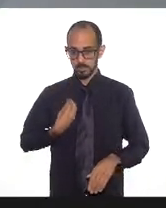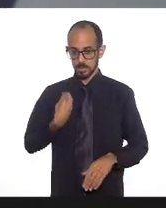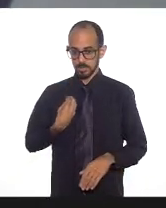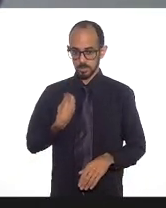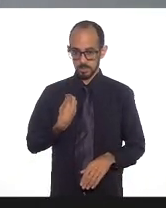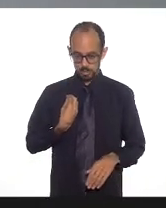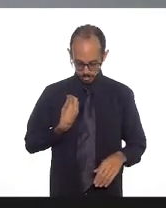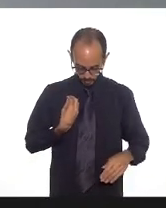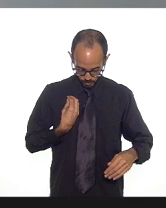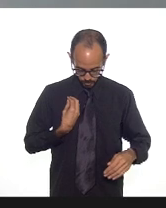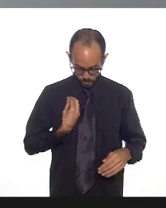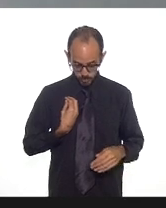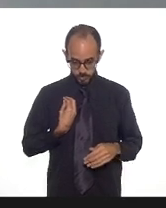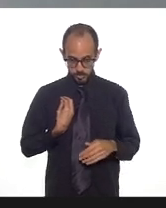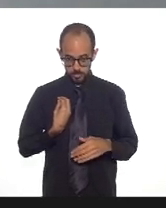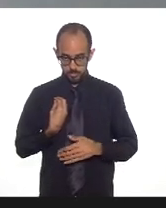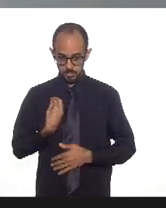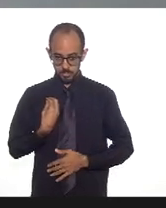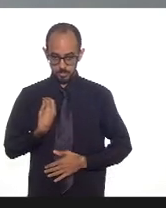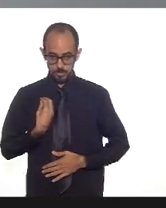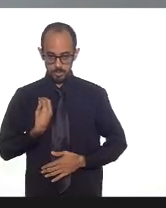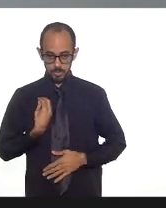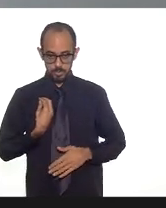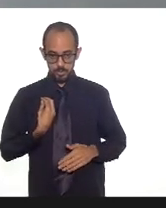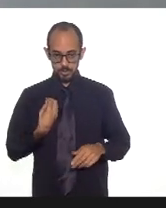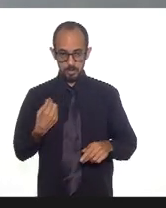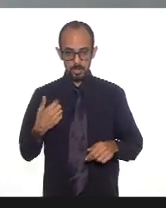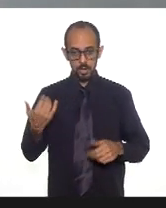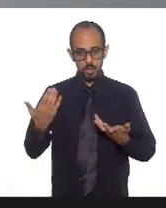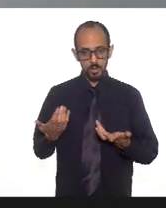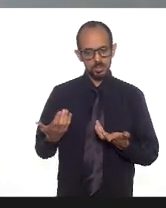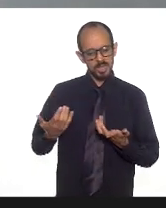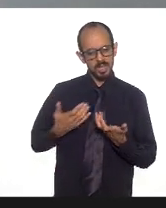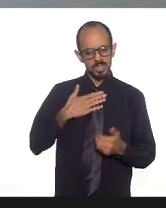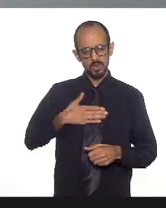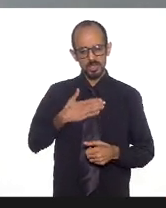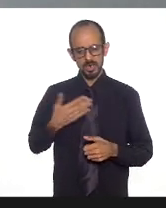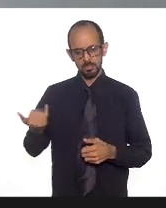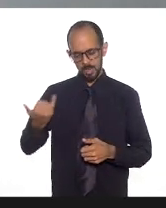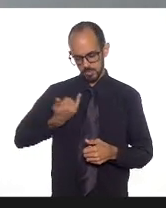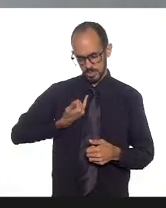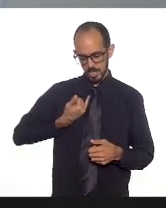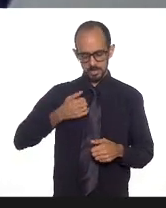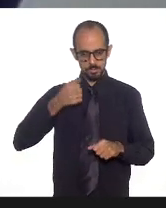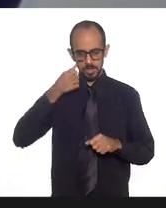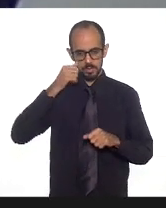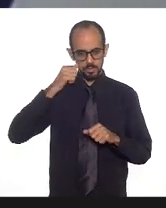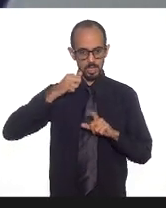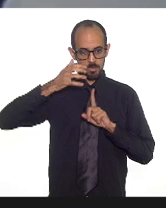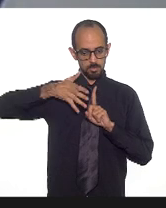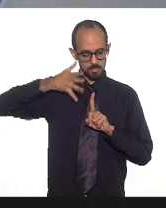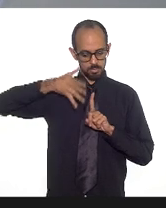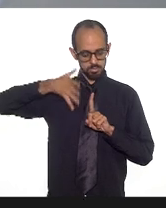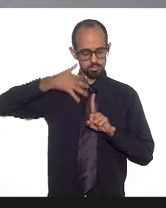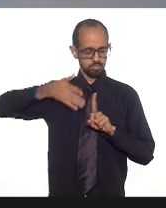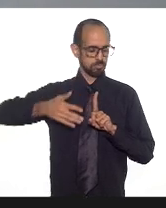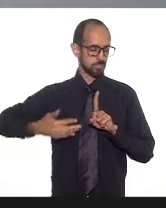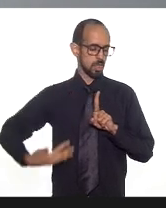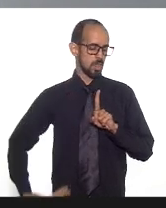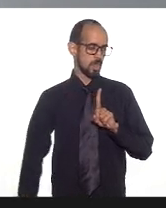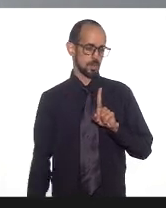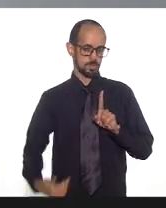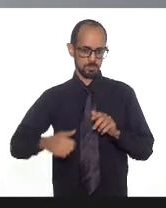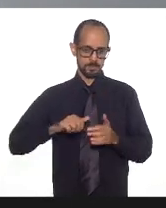Lucília. Então, pedir um favor, quando desse 2 minutos de lei, me avisasse para não estender muito, para não atrapalhar a audiência.